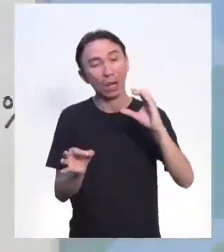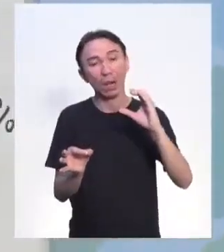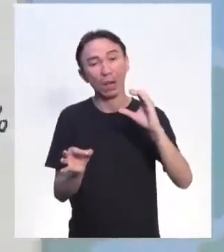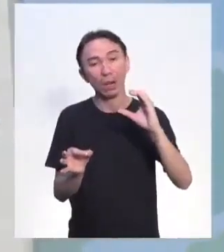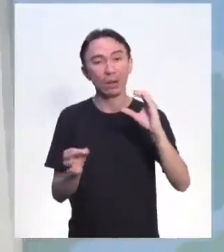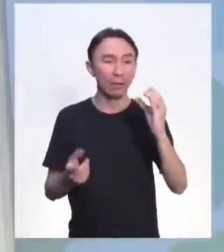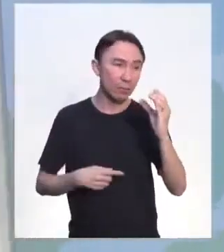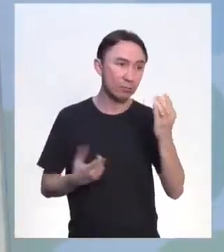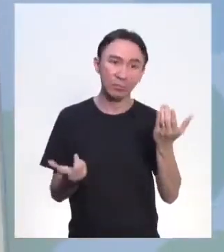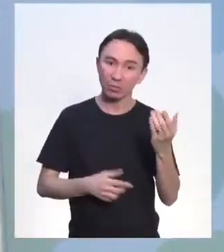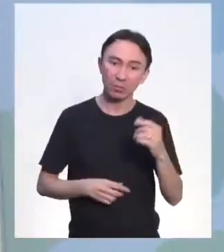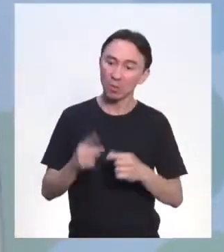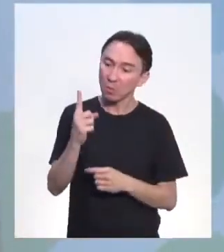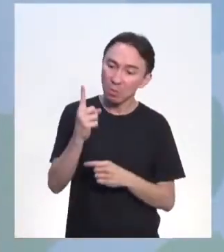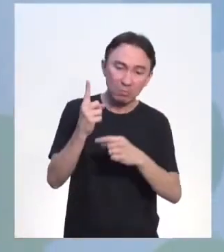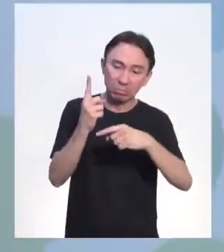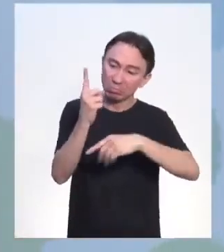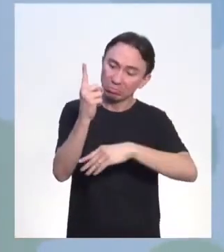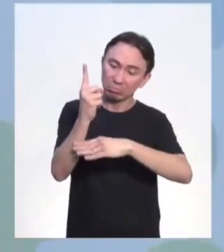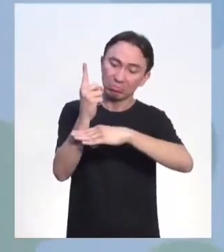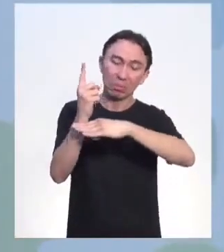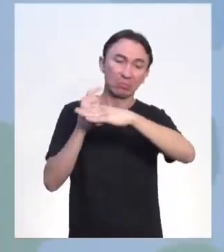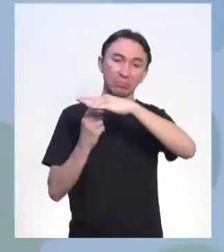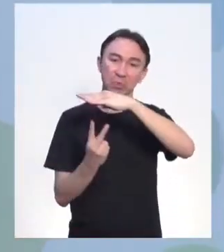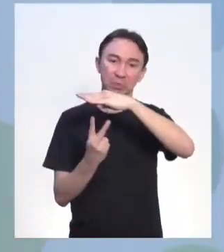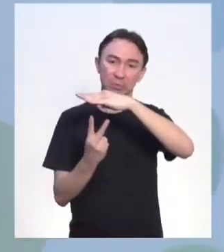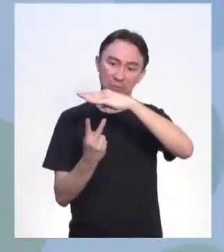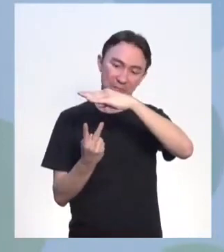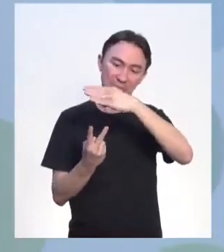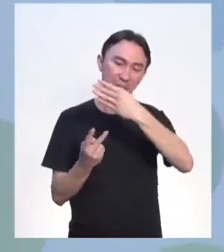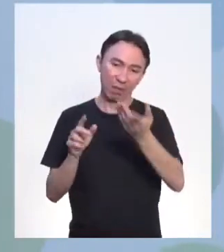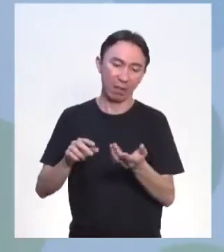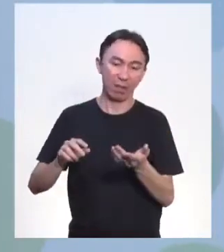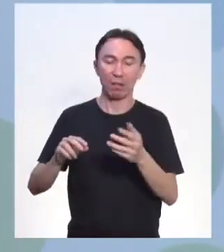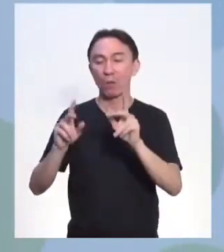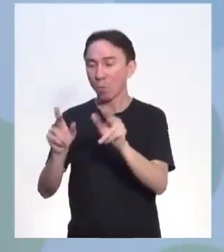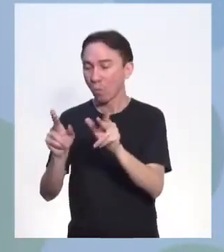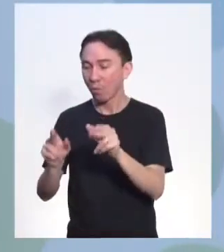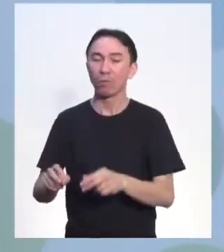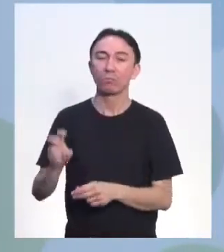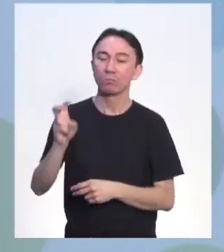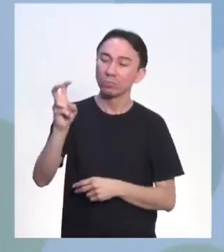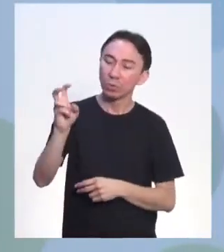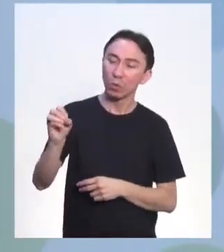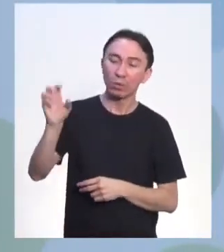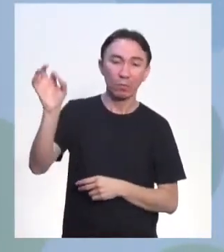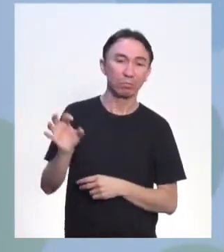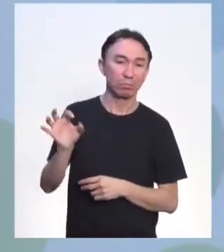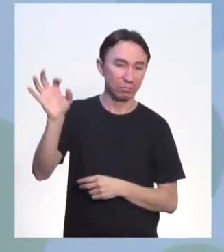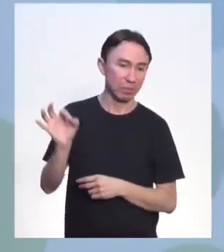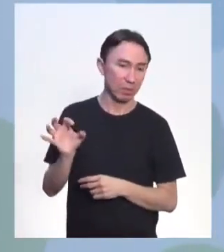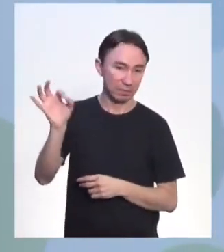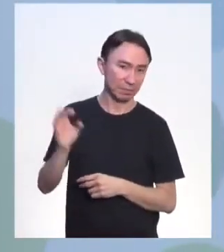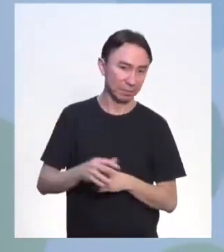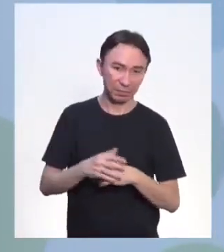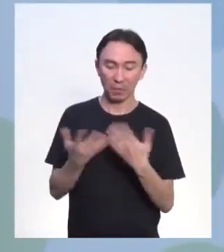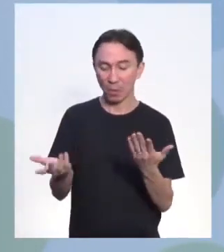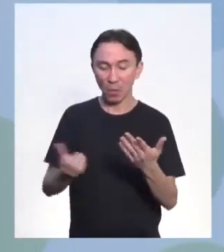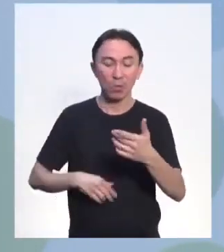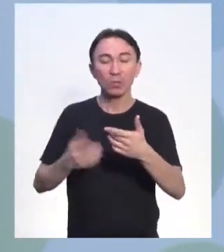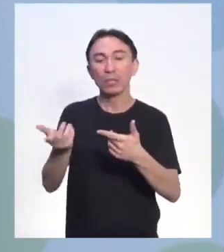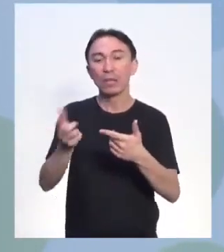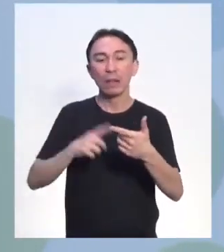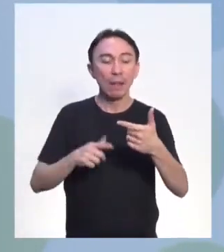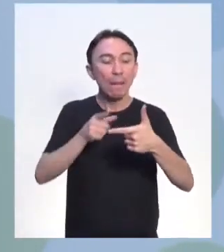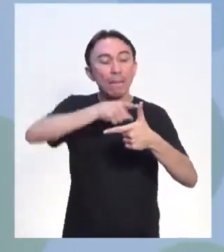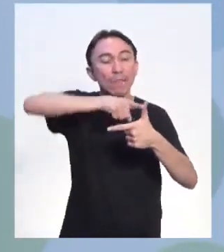em duas. Uma em duas é metade. 50%. Sim? Transformei em decimal dividindo. Ou contei aqui, andando a vírgulazinha, duas